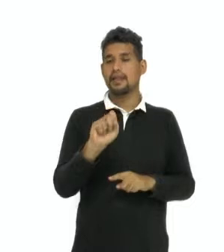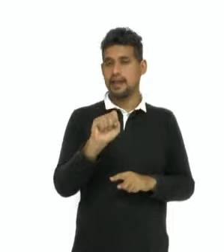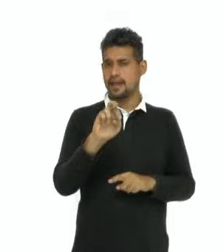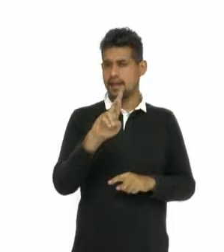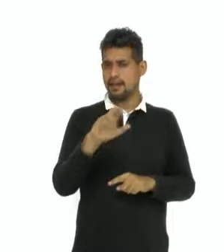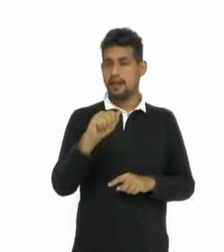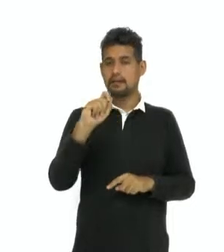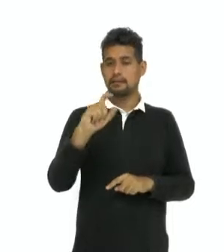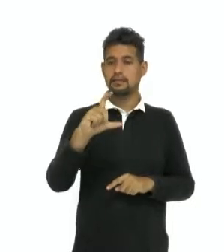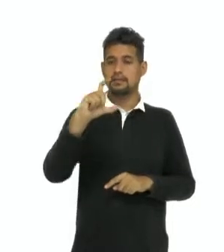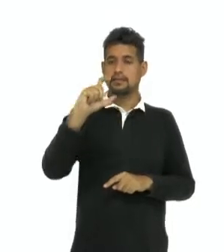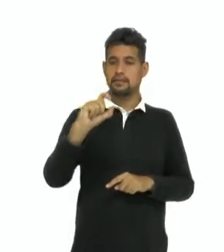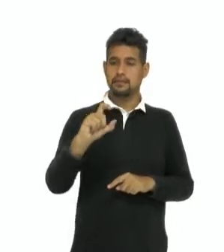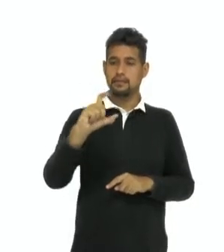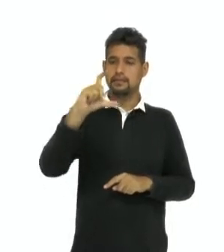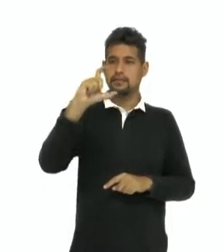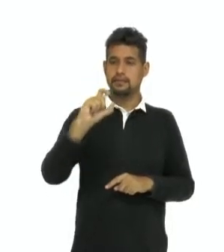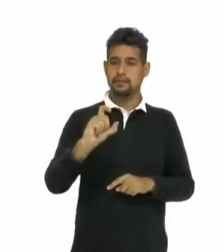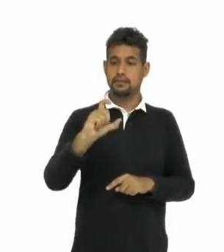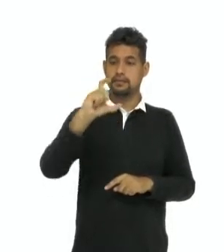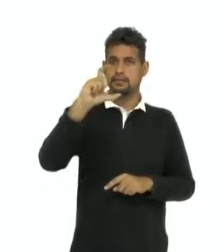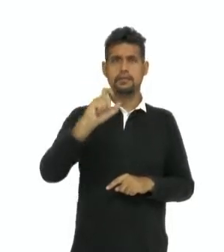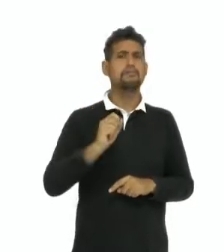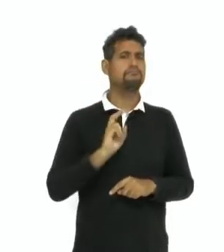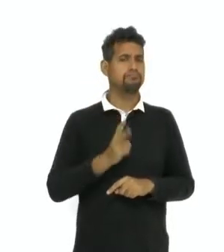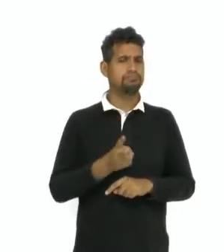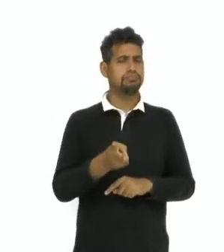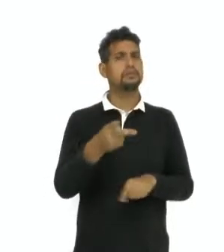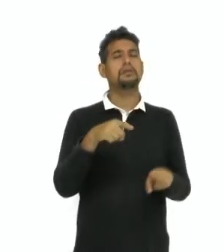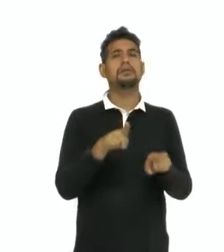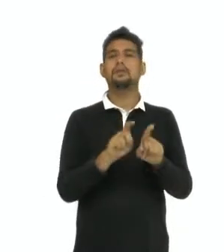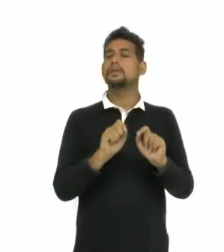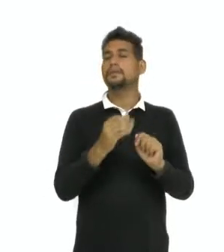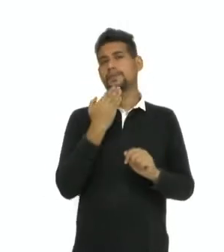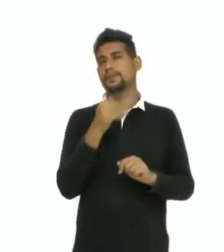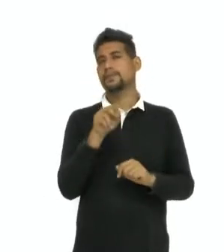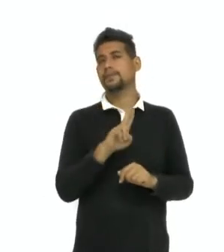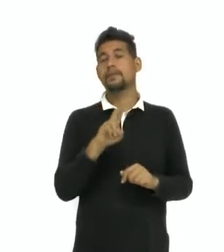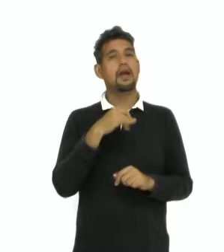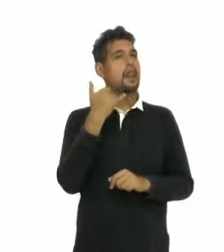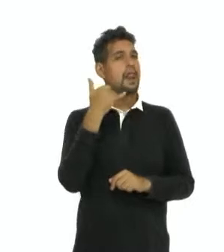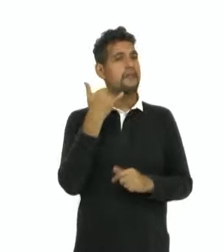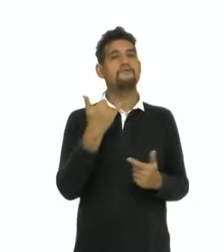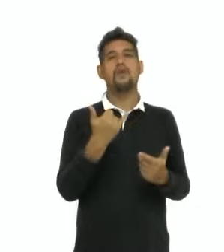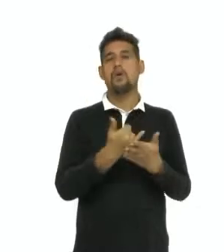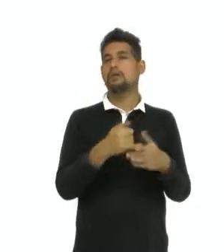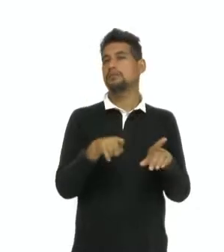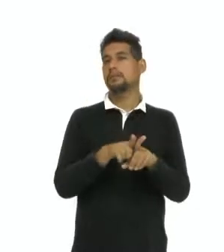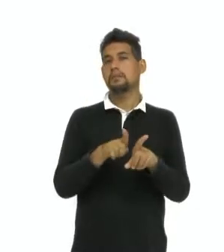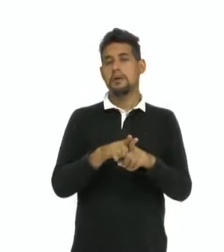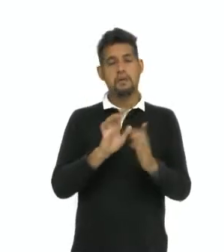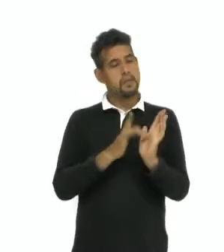de níquel e cádmio apresentam grande duração e são indicadas no uso dos telefones sem fio, dos